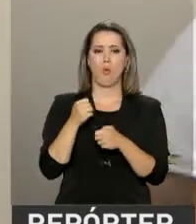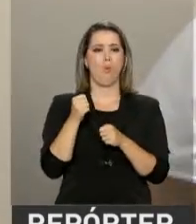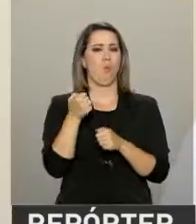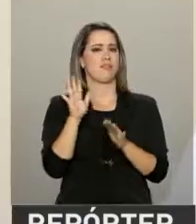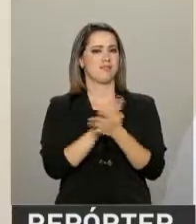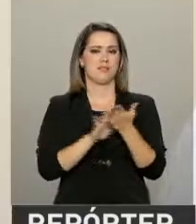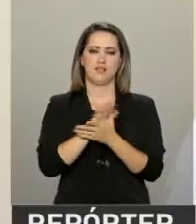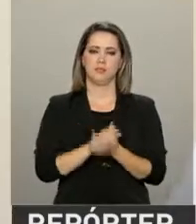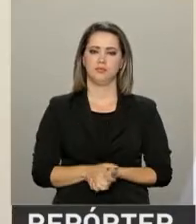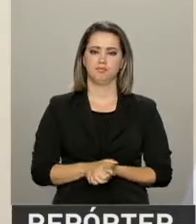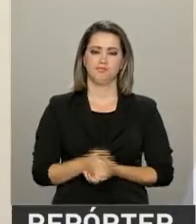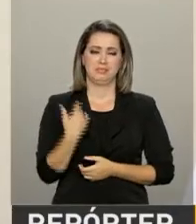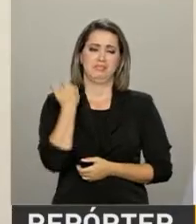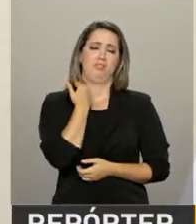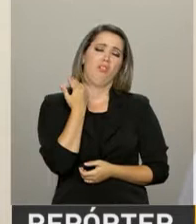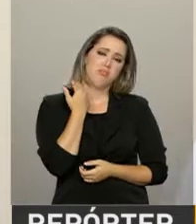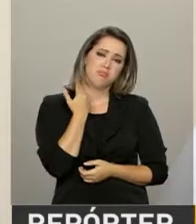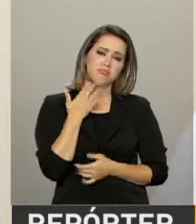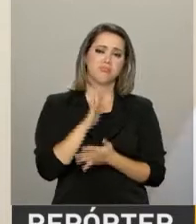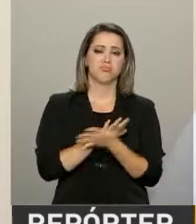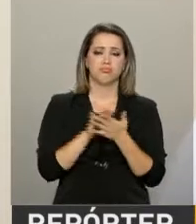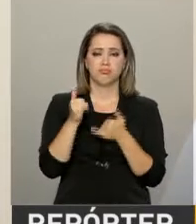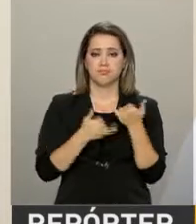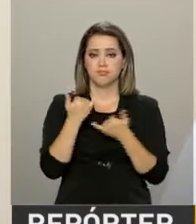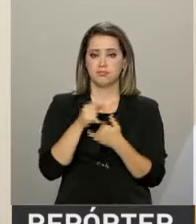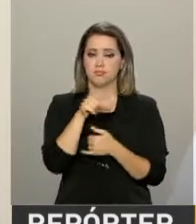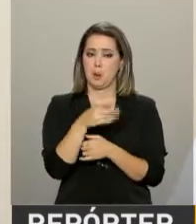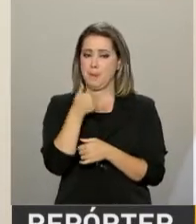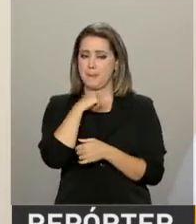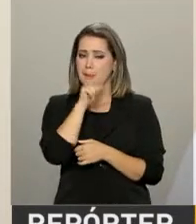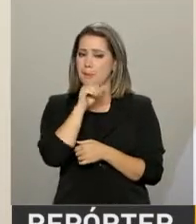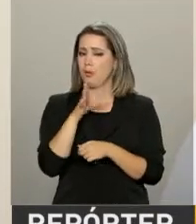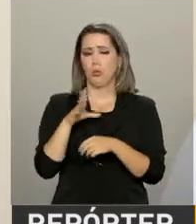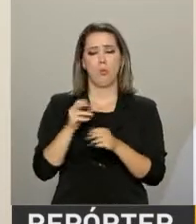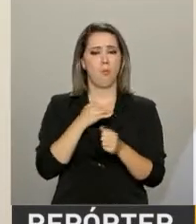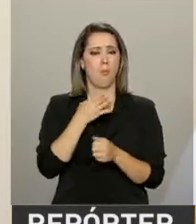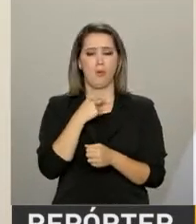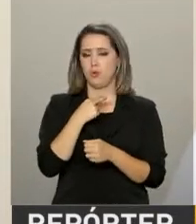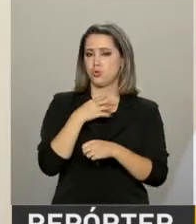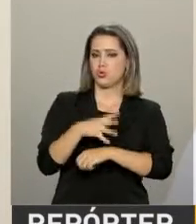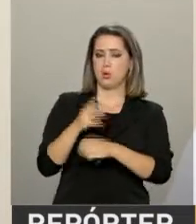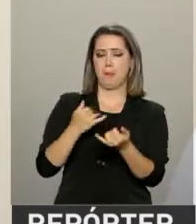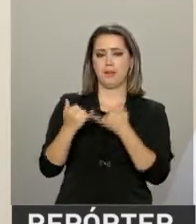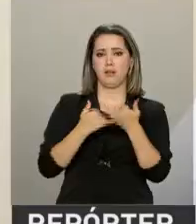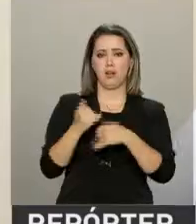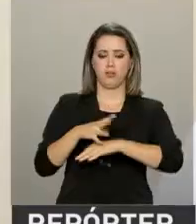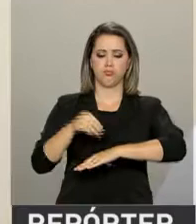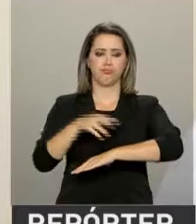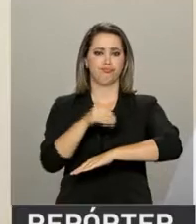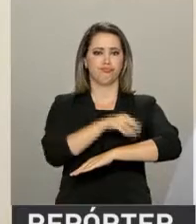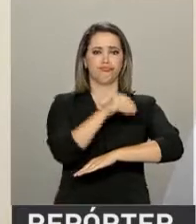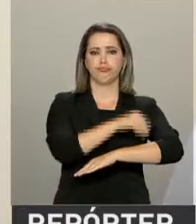quase nada. Eu fico cansada e não consigo brincar. E minha mãe não deixa eu brincar com o meu ursinho de pelúcia que eu tenho.